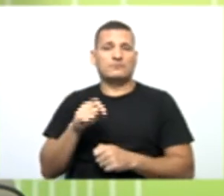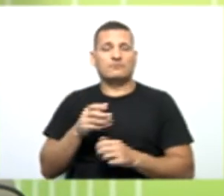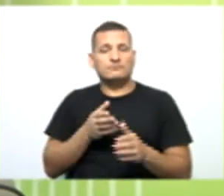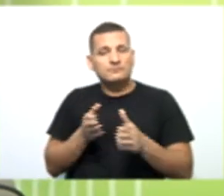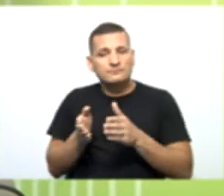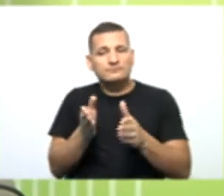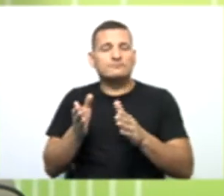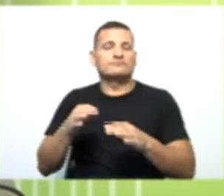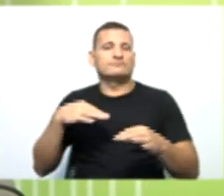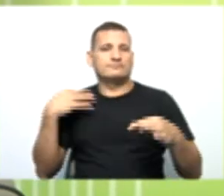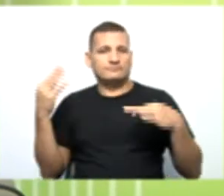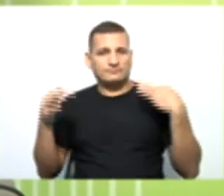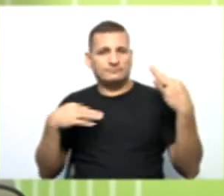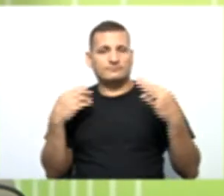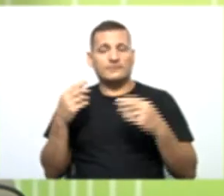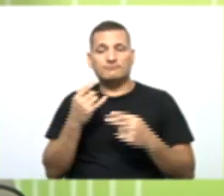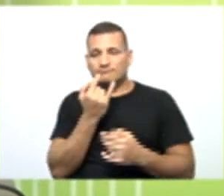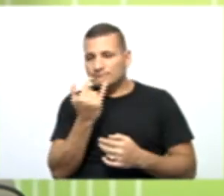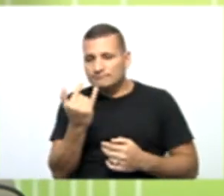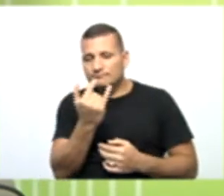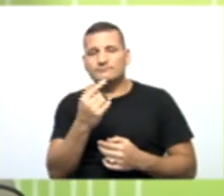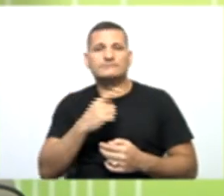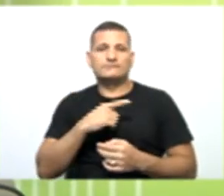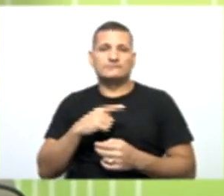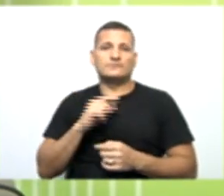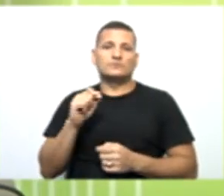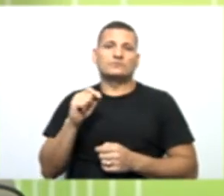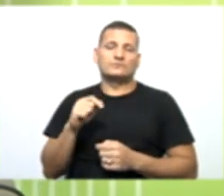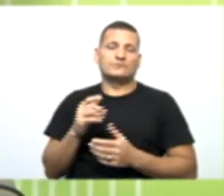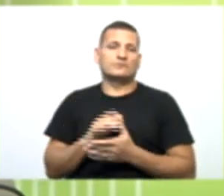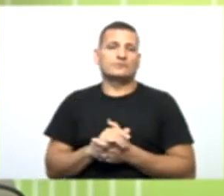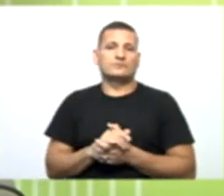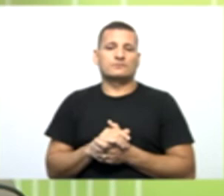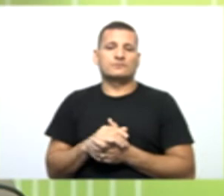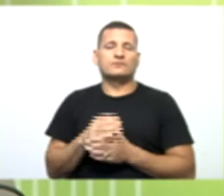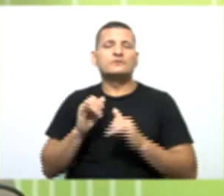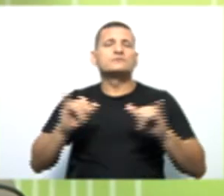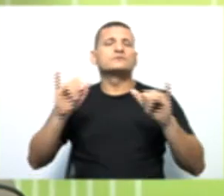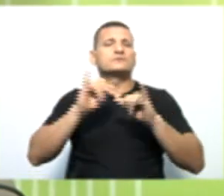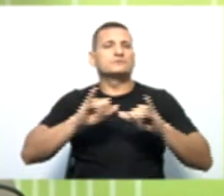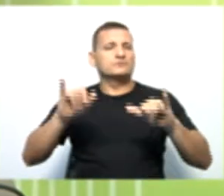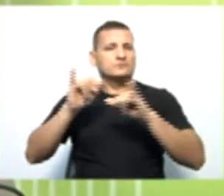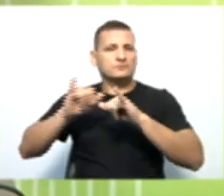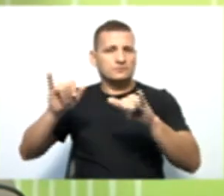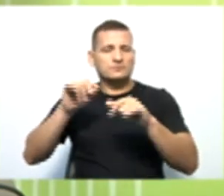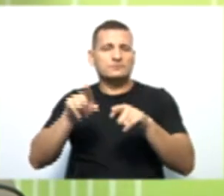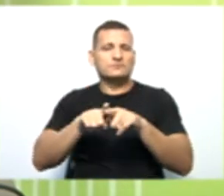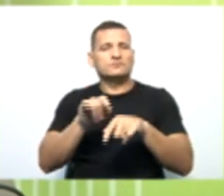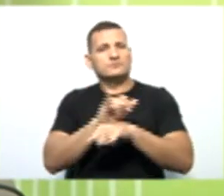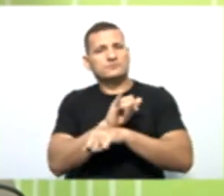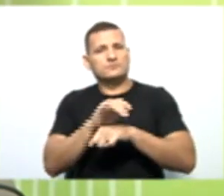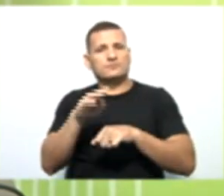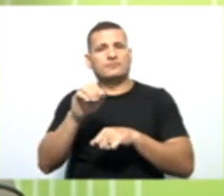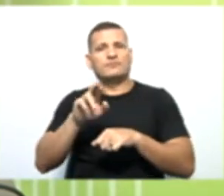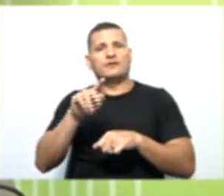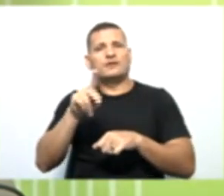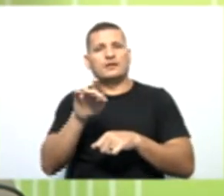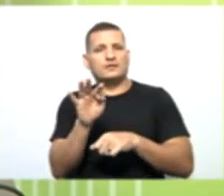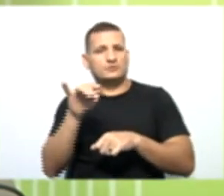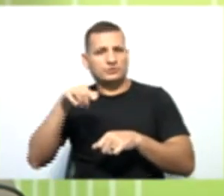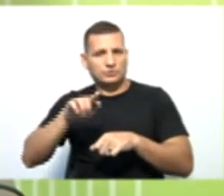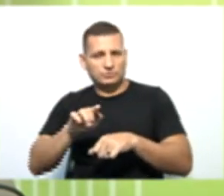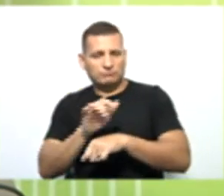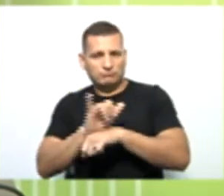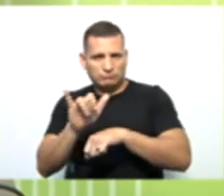turísticas que ficam bem atrativas e chamativas quando há o processo da divulgação e do marketing dessa